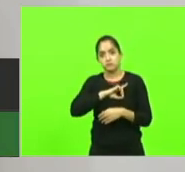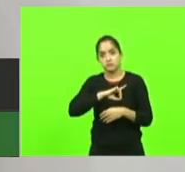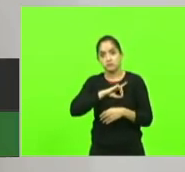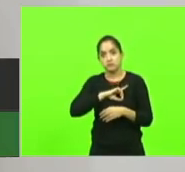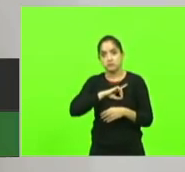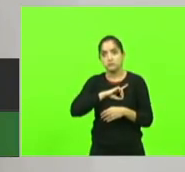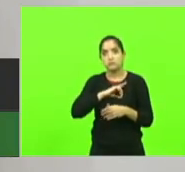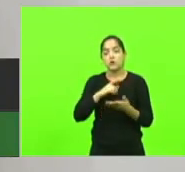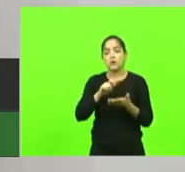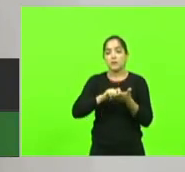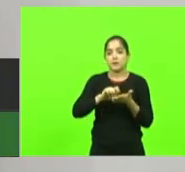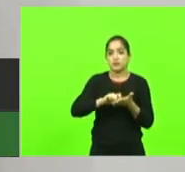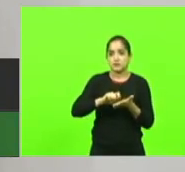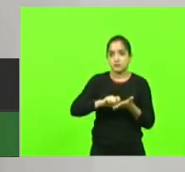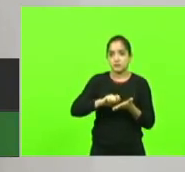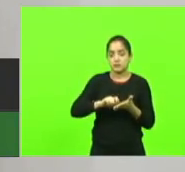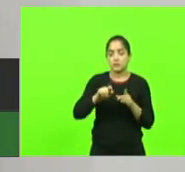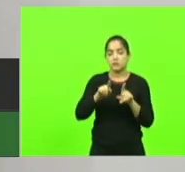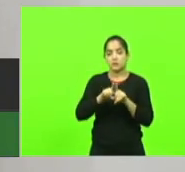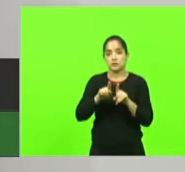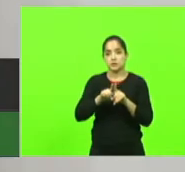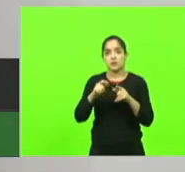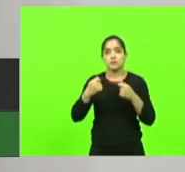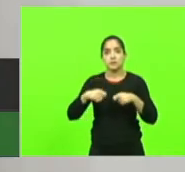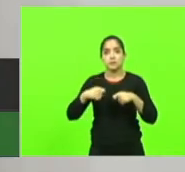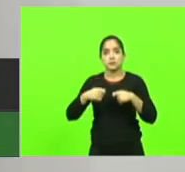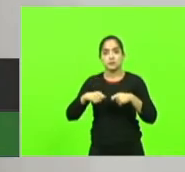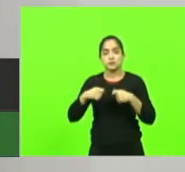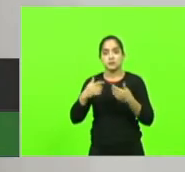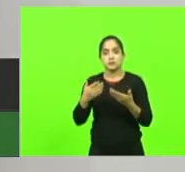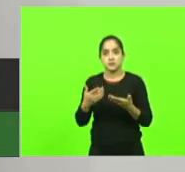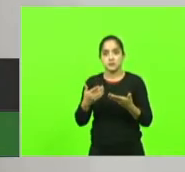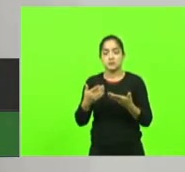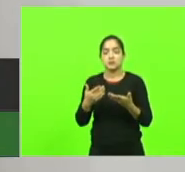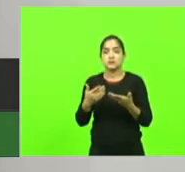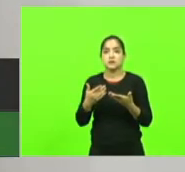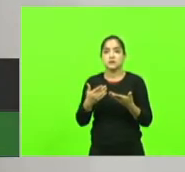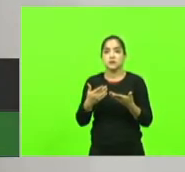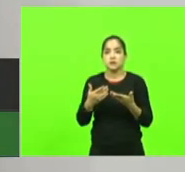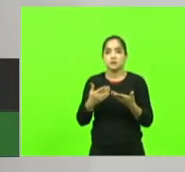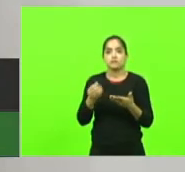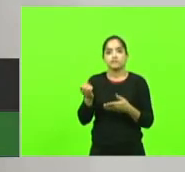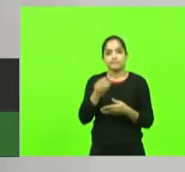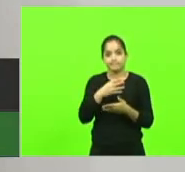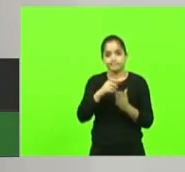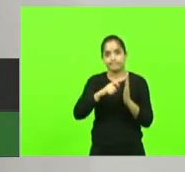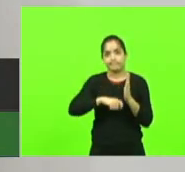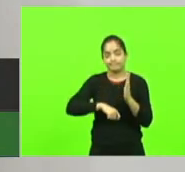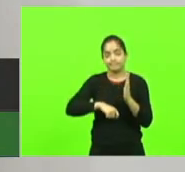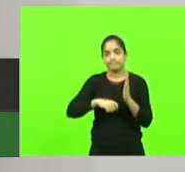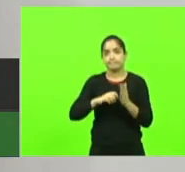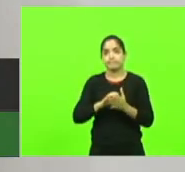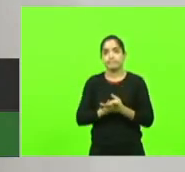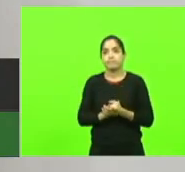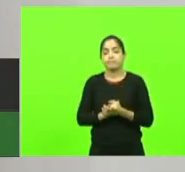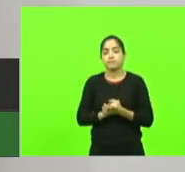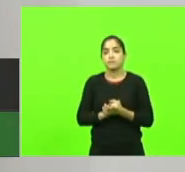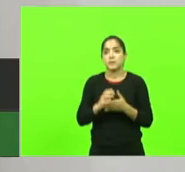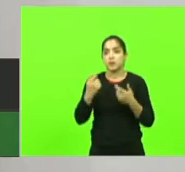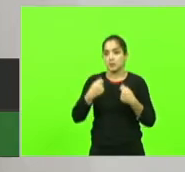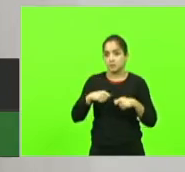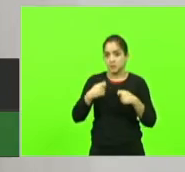para escrivão, e é necessário, então, que se faça um novo concurso. Então, precisa fazer um